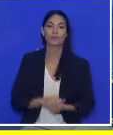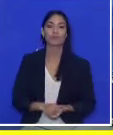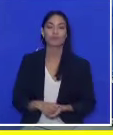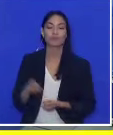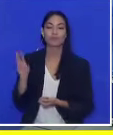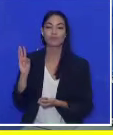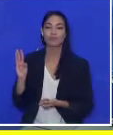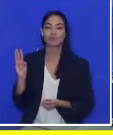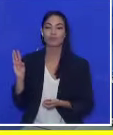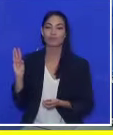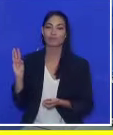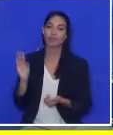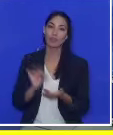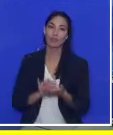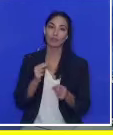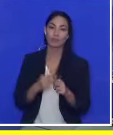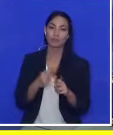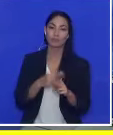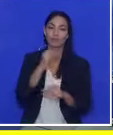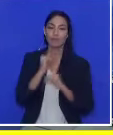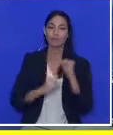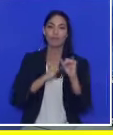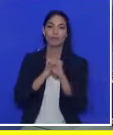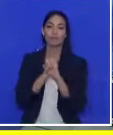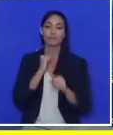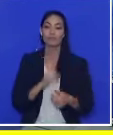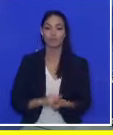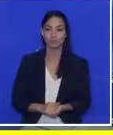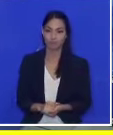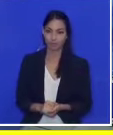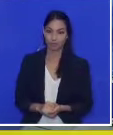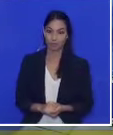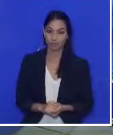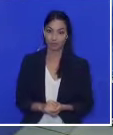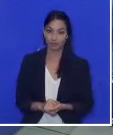acessando a página da Caixa na internet. loterias.caixa.gov.br.